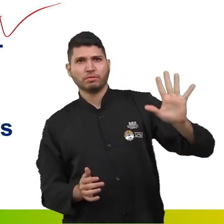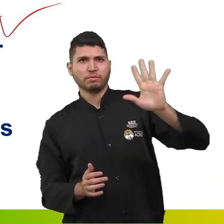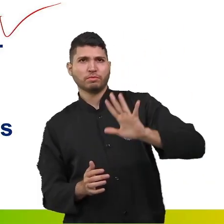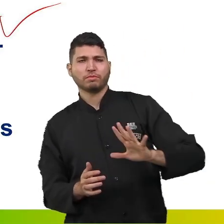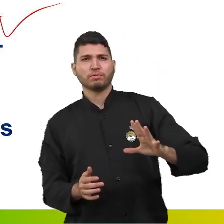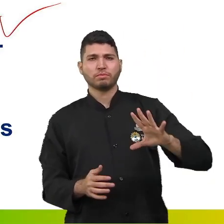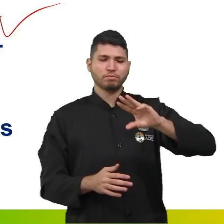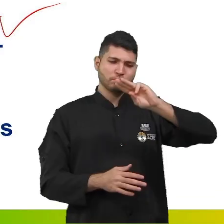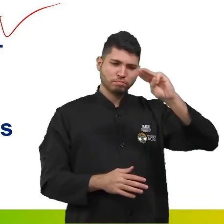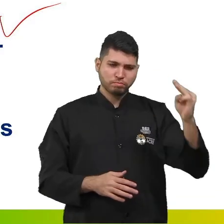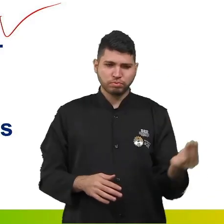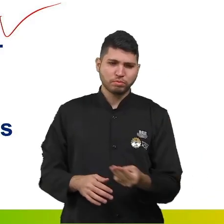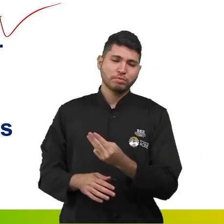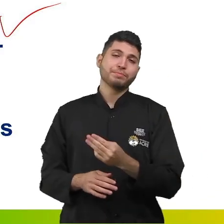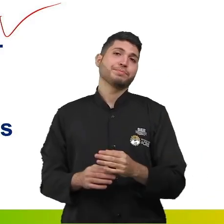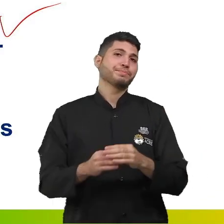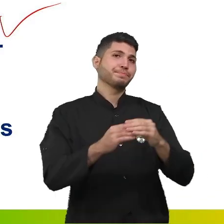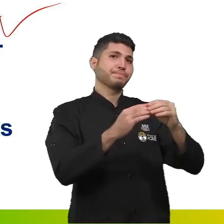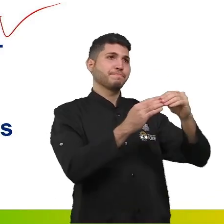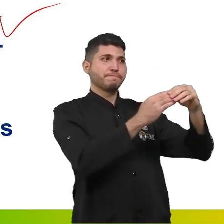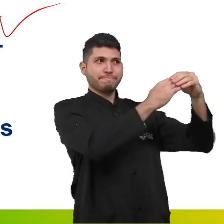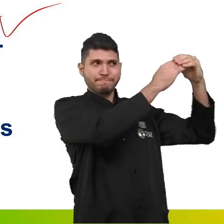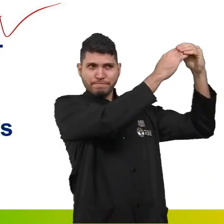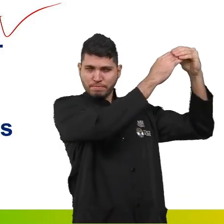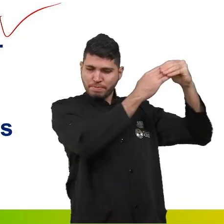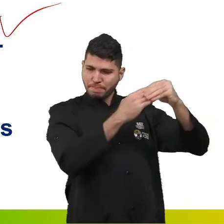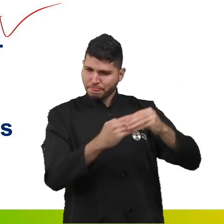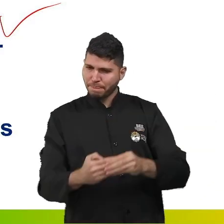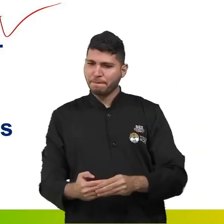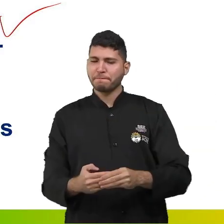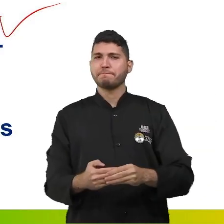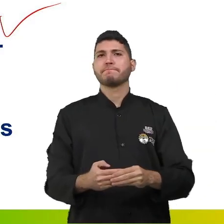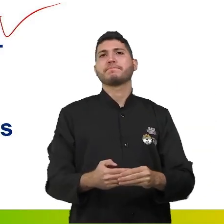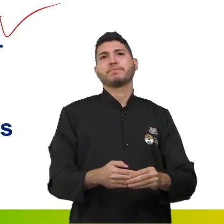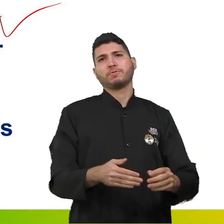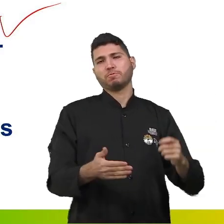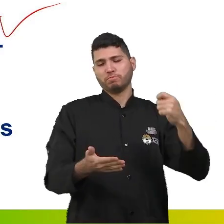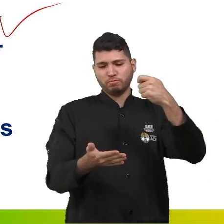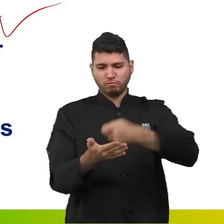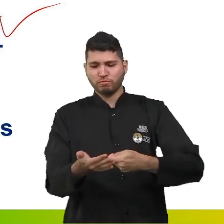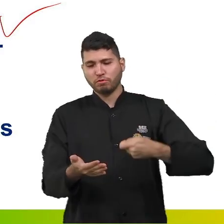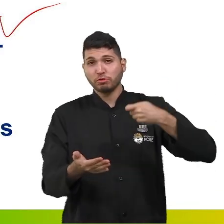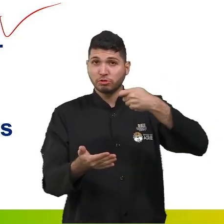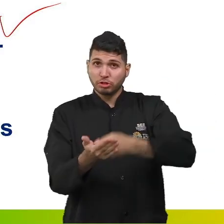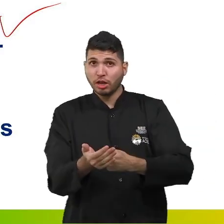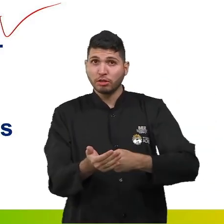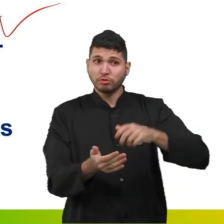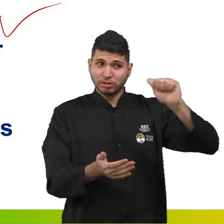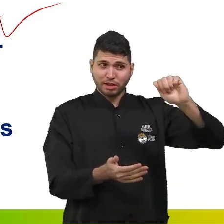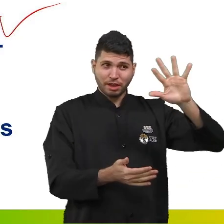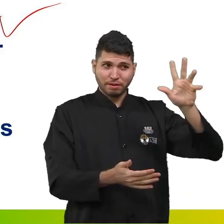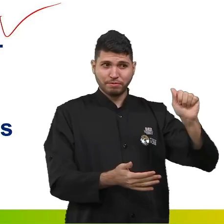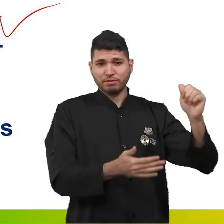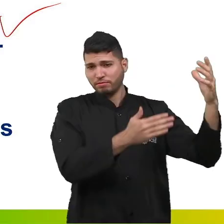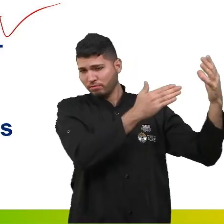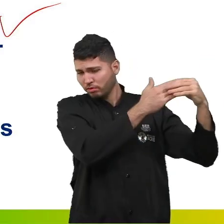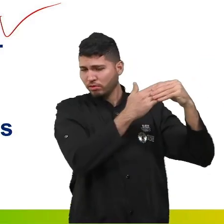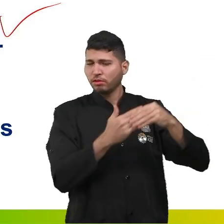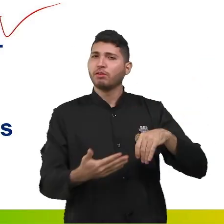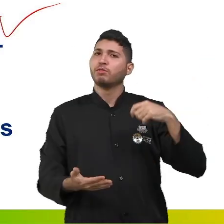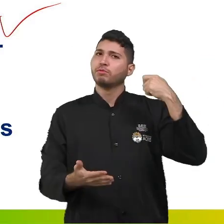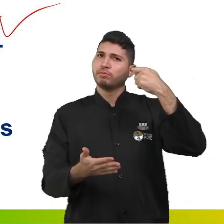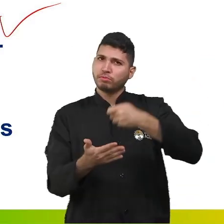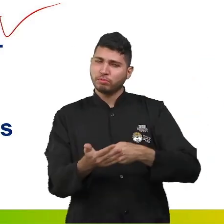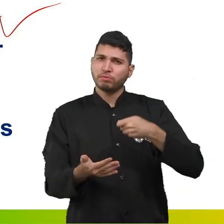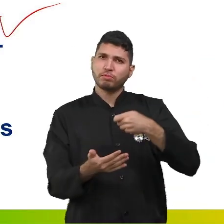foram forçados a sair da África e ir trabalhar